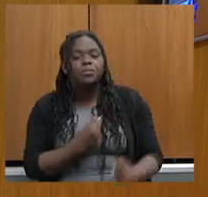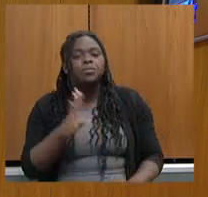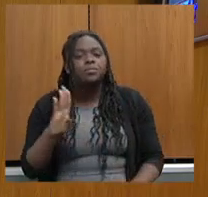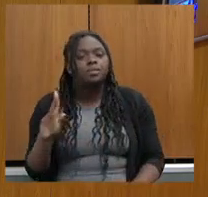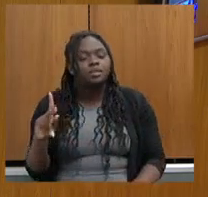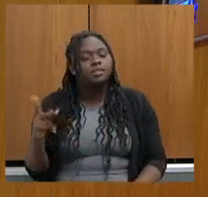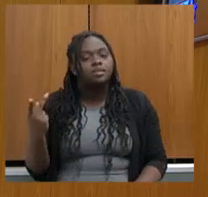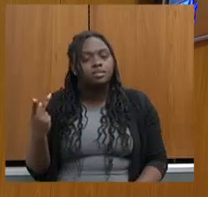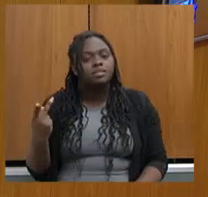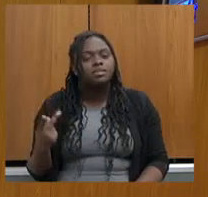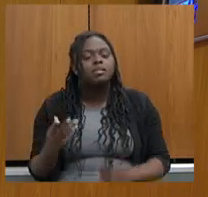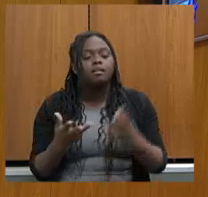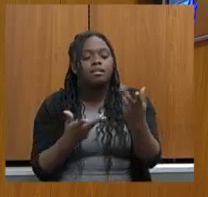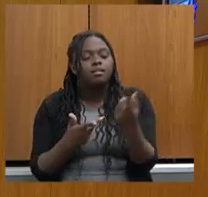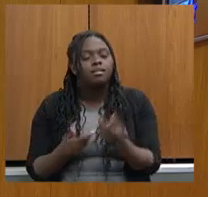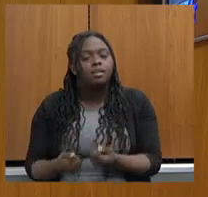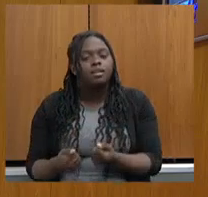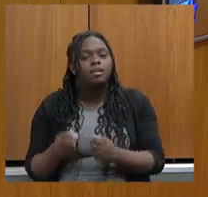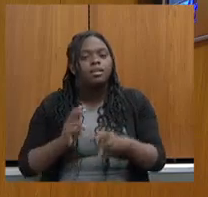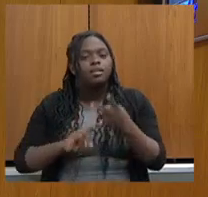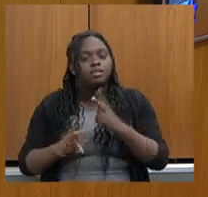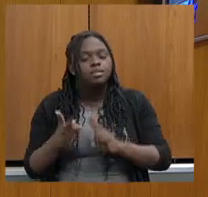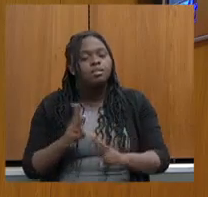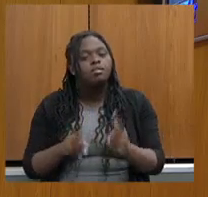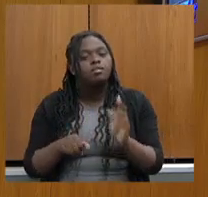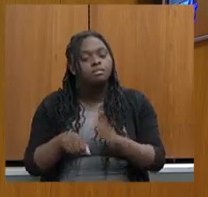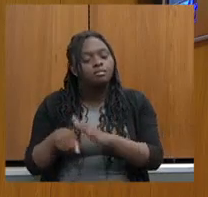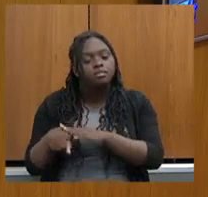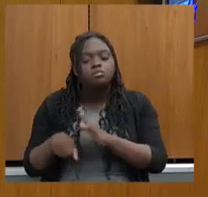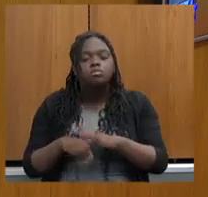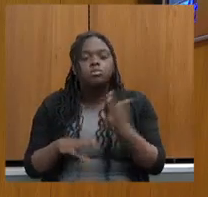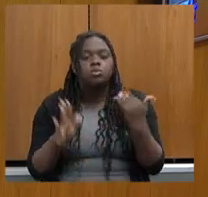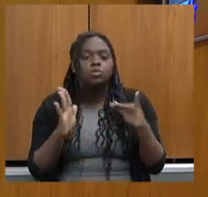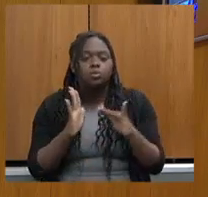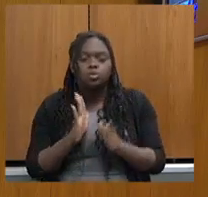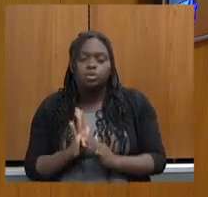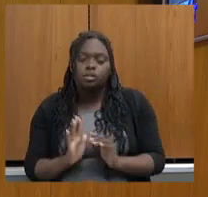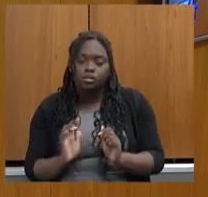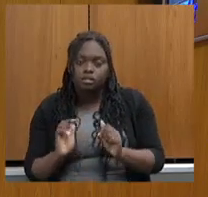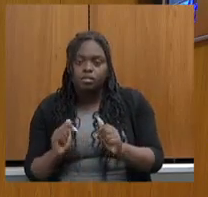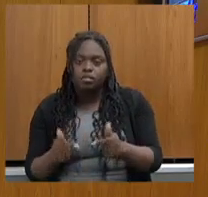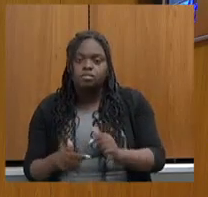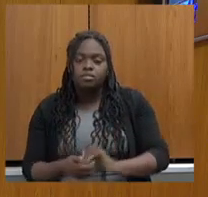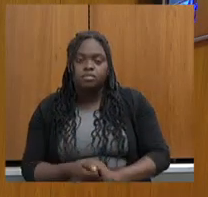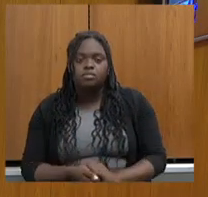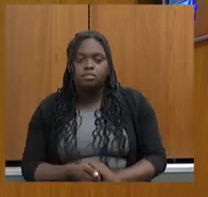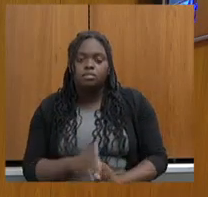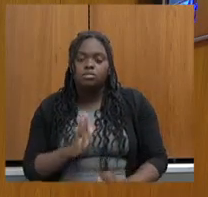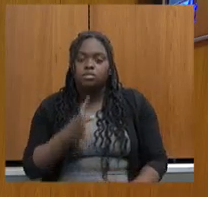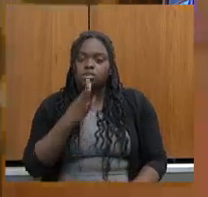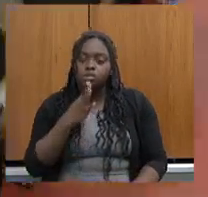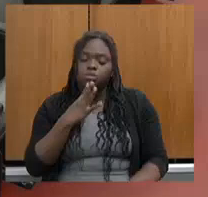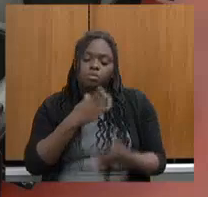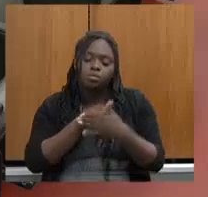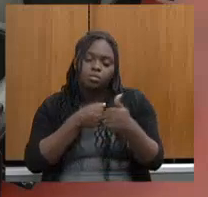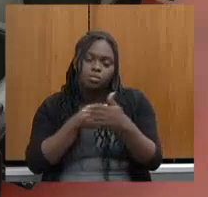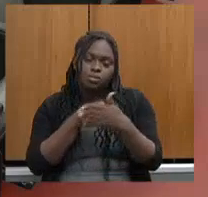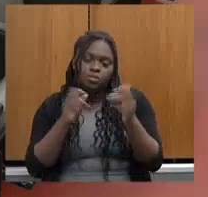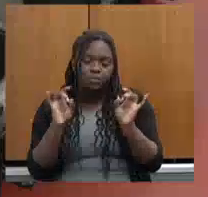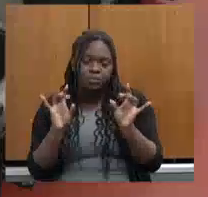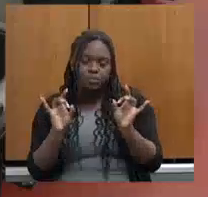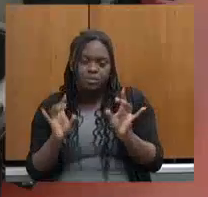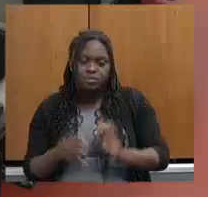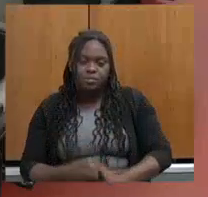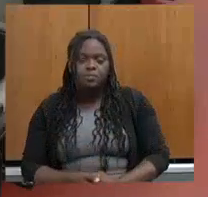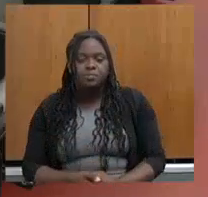Estevão é que nos recebia e fazia toda aquela boagística e pensou que não se tem um conhecimento e um carinho especial